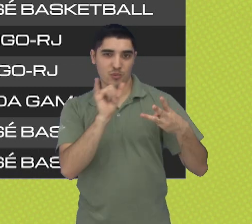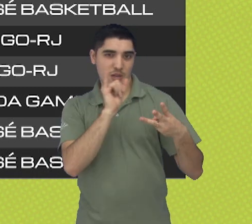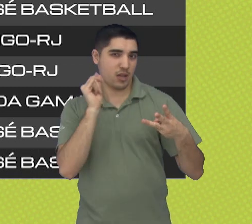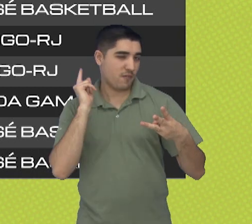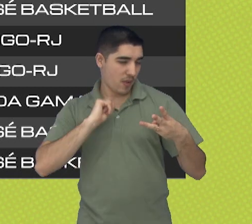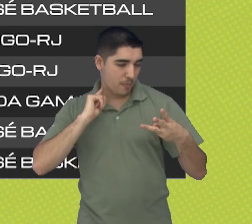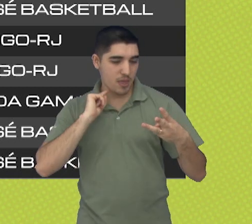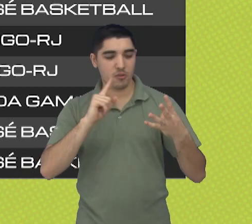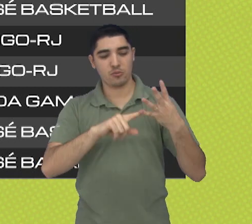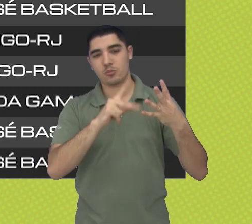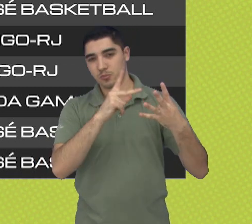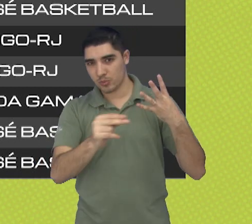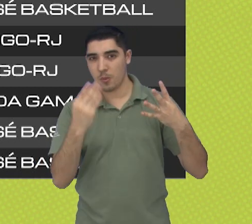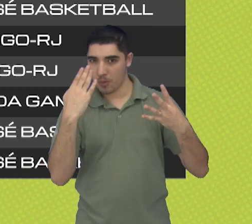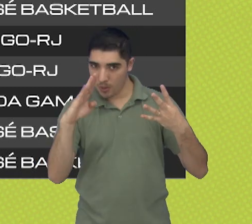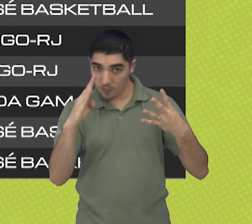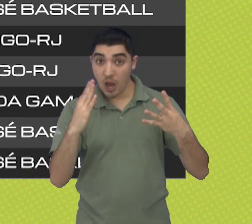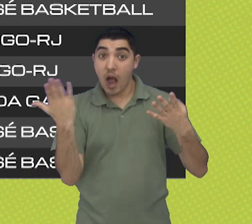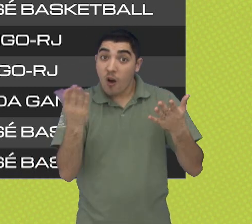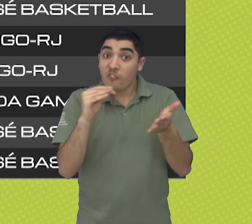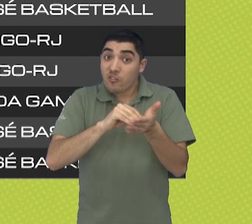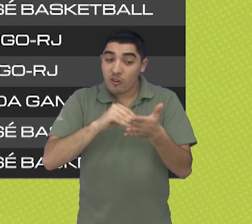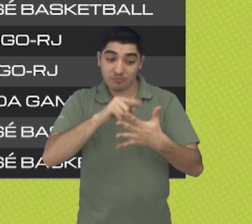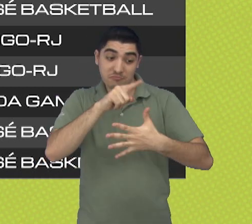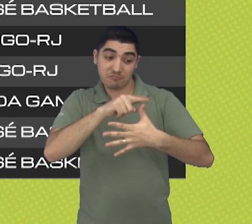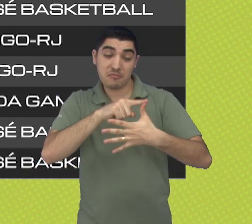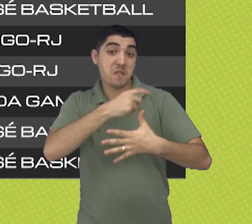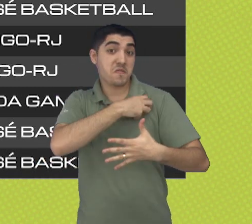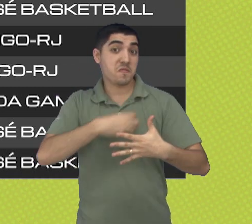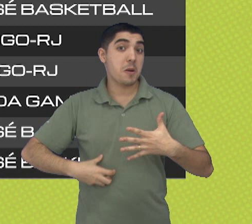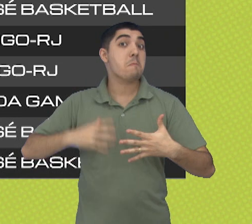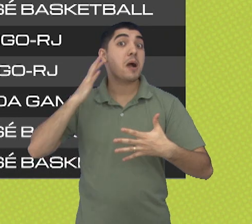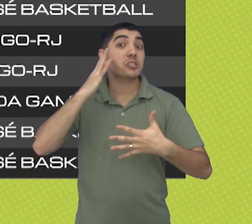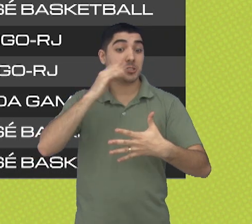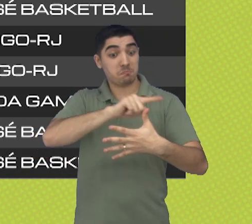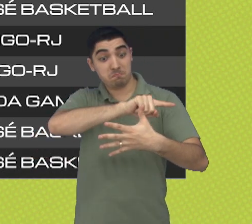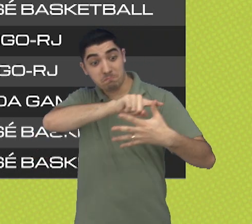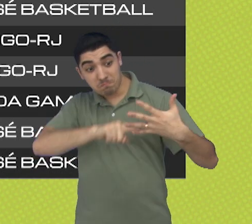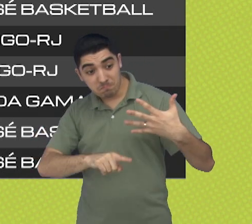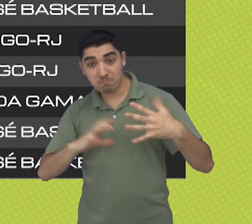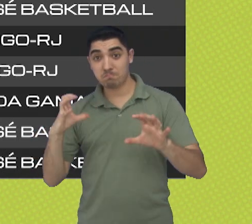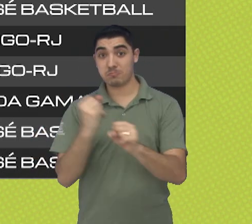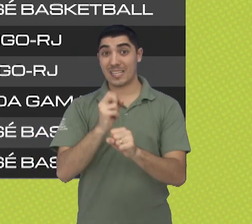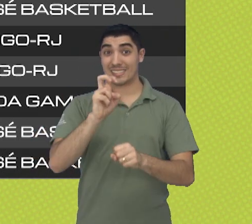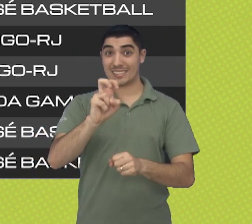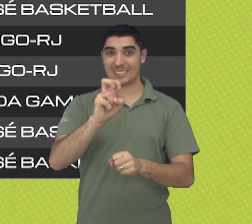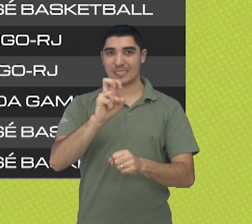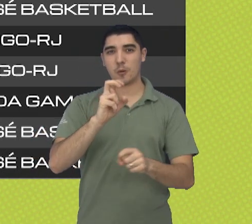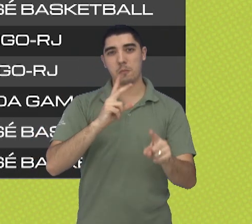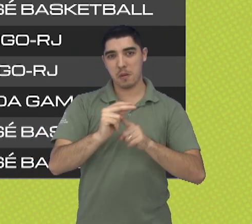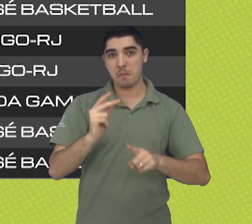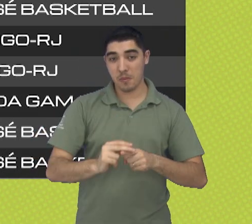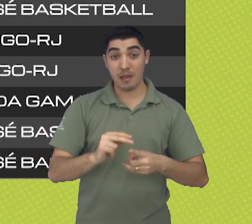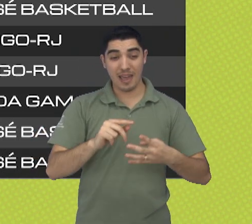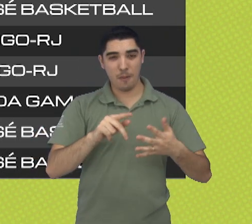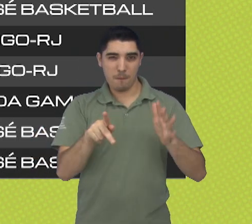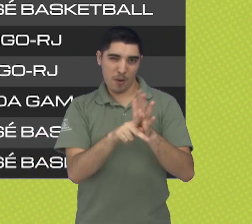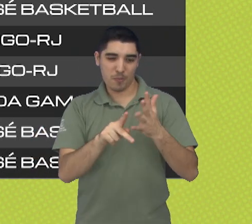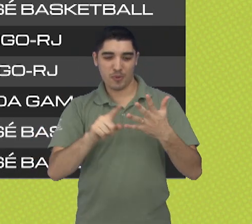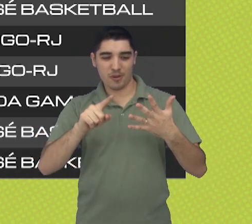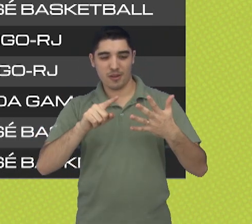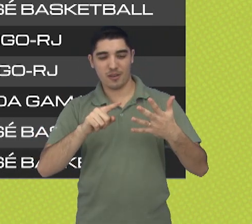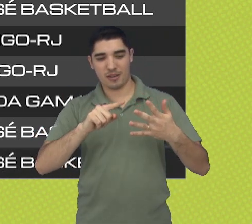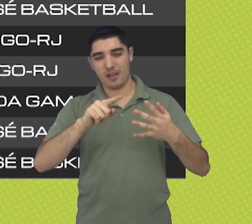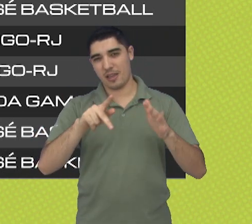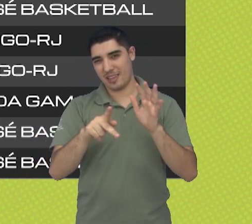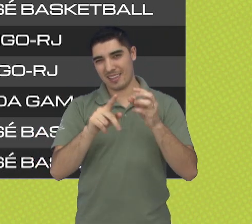e pode aí contra o Vasco da Gama fazer 5 em seguida e as 3 contra os times cariocas. Aí a gente até